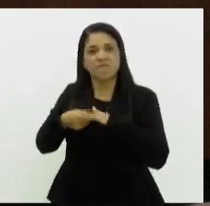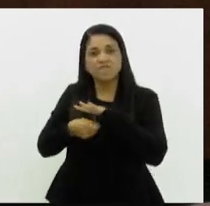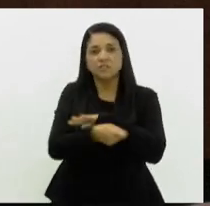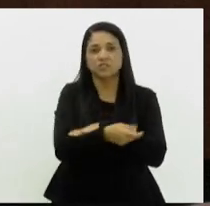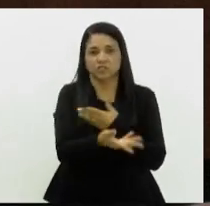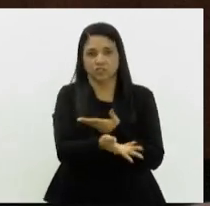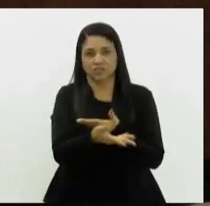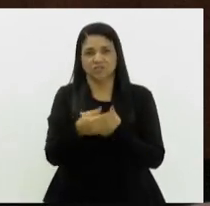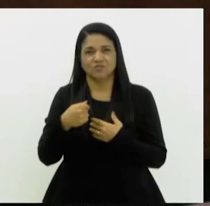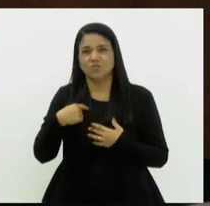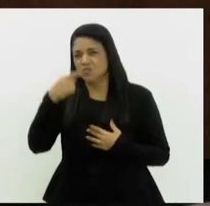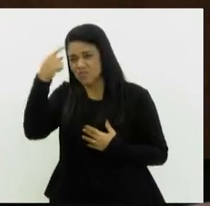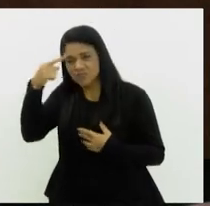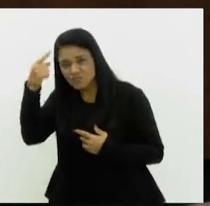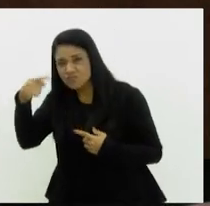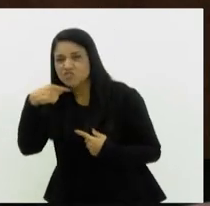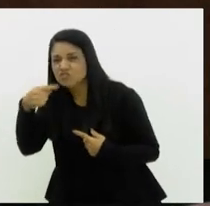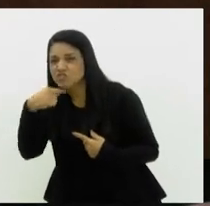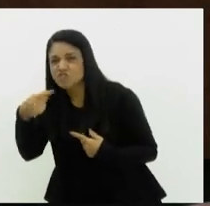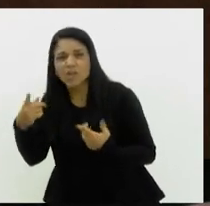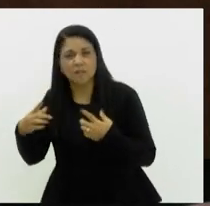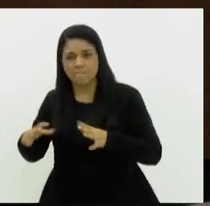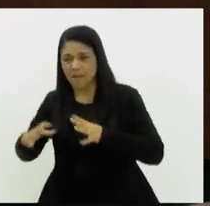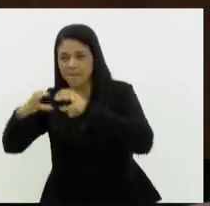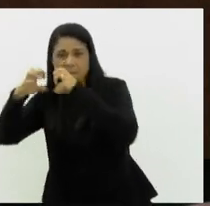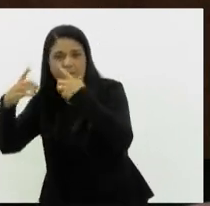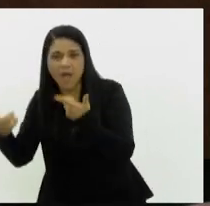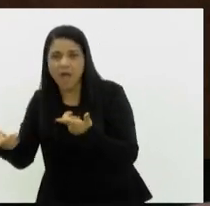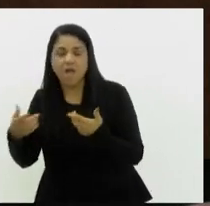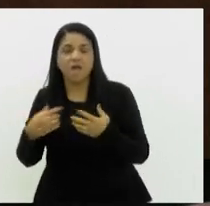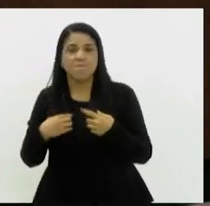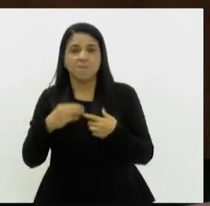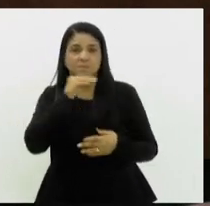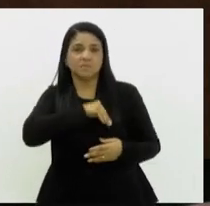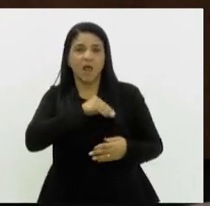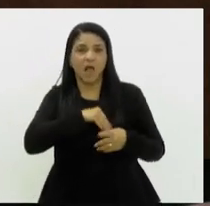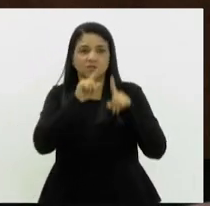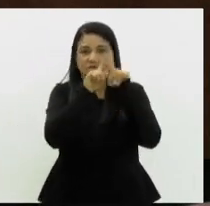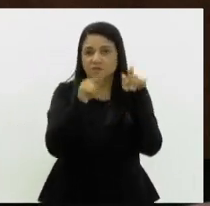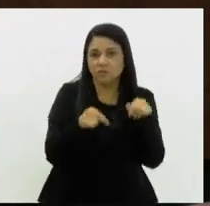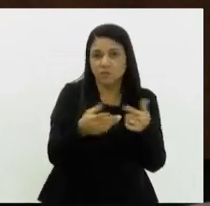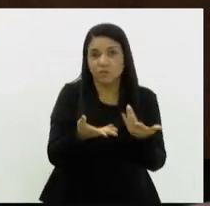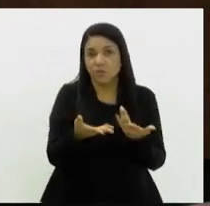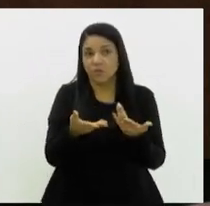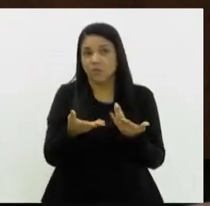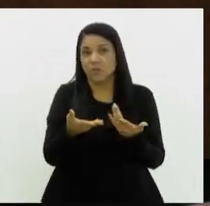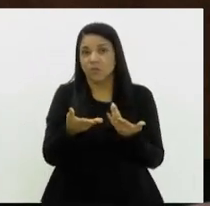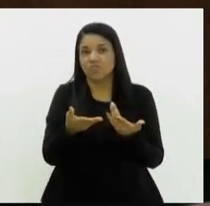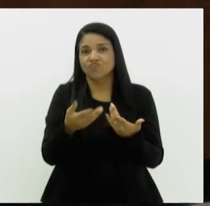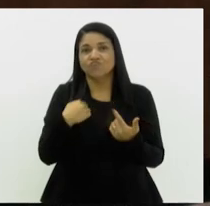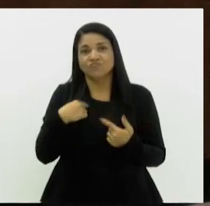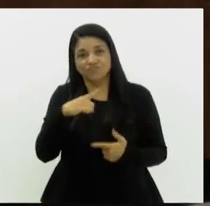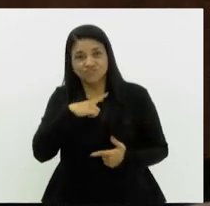brigando para pagar salário, para dar aumento para o servidor que merece e ter essa